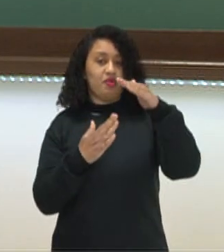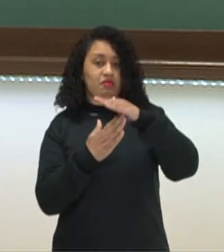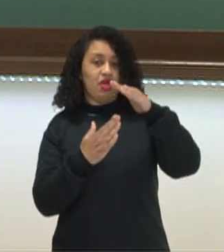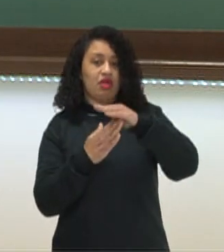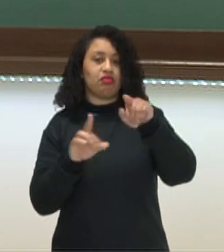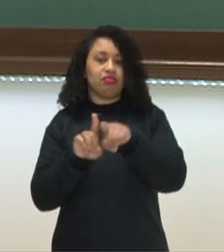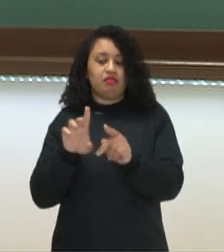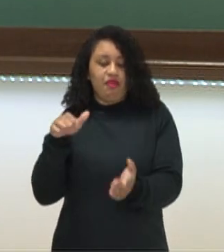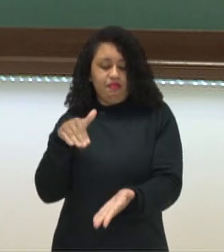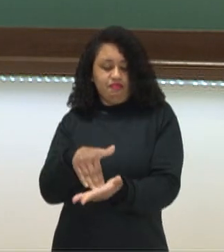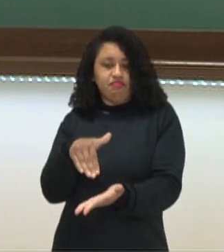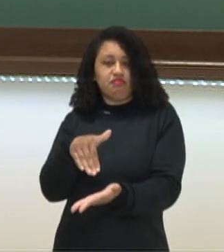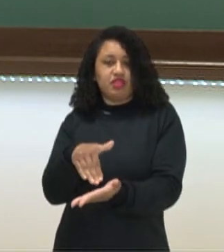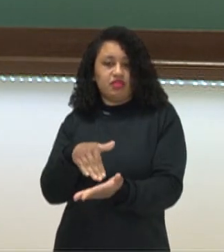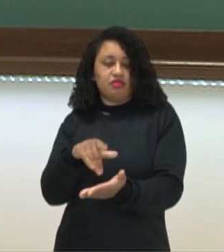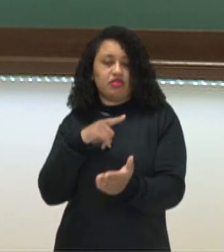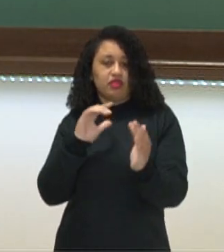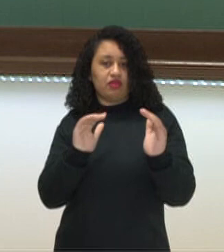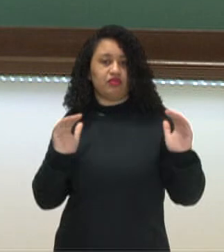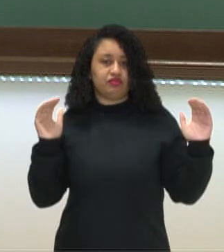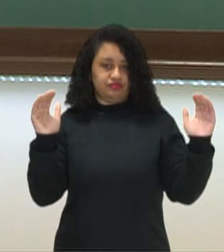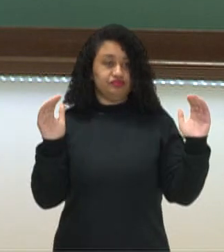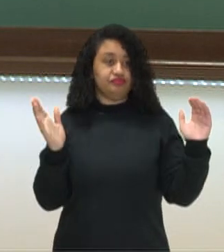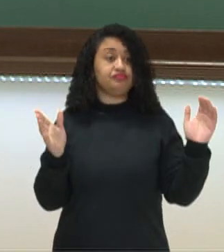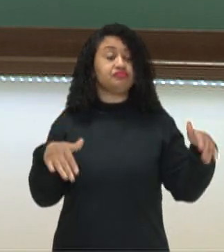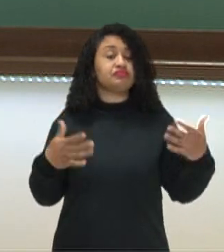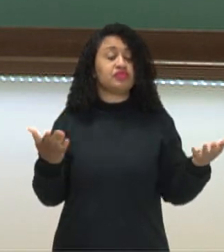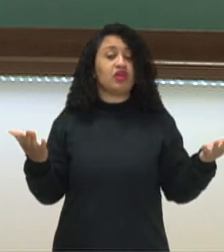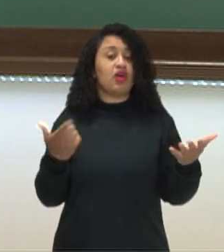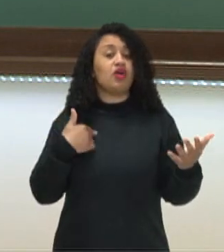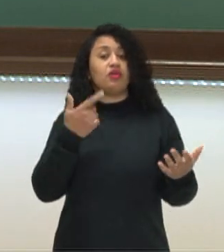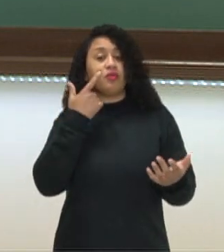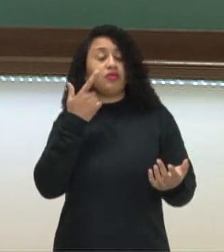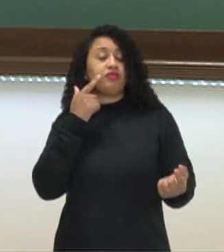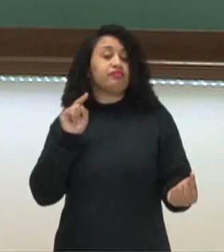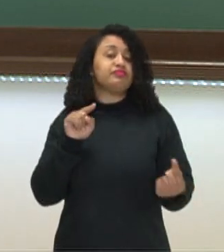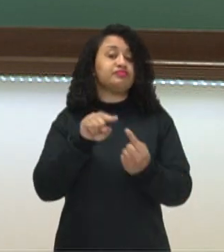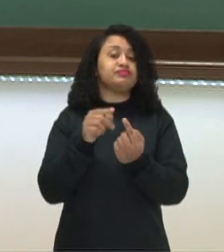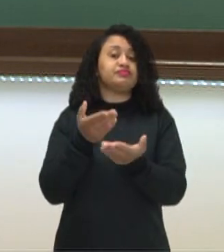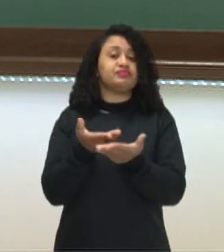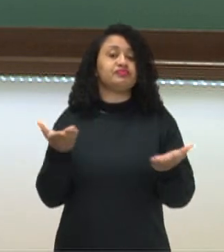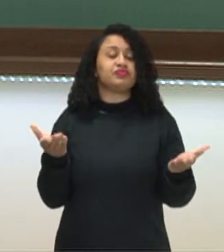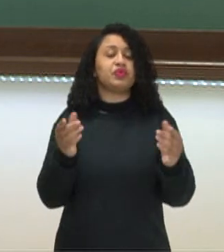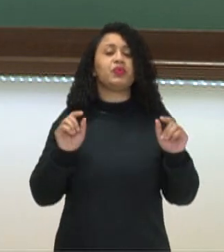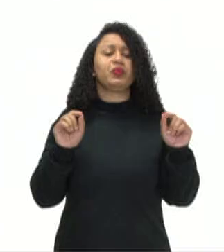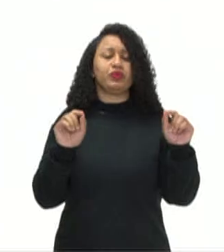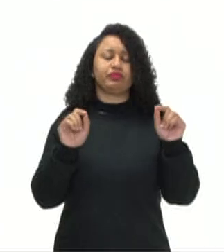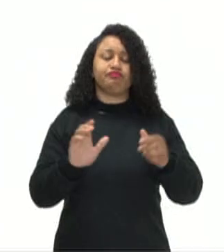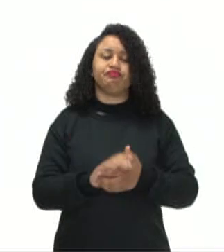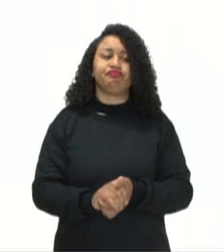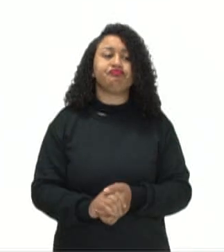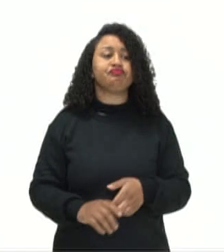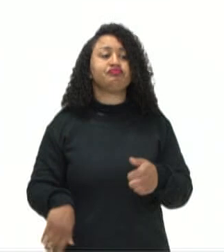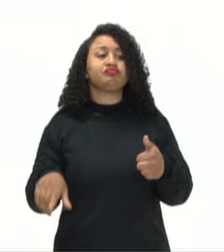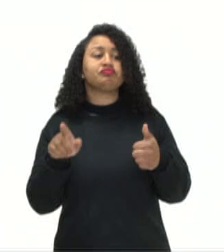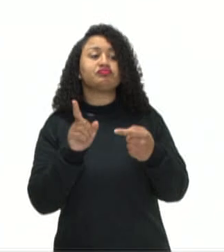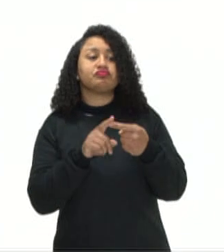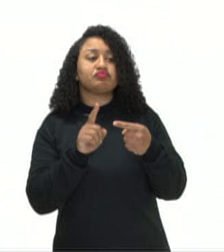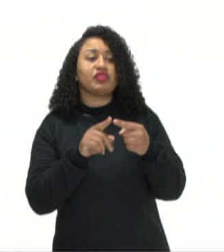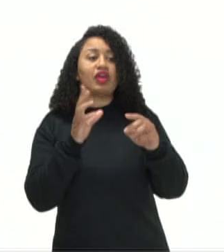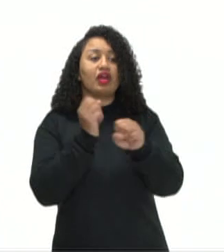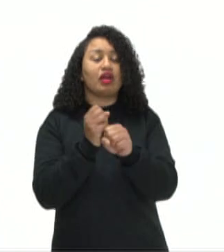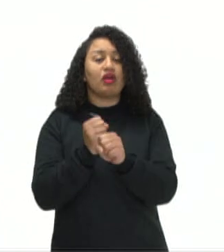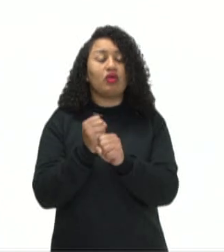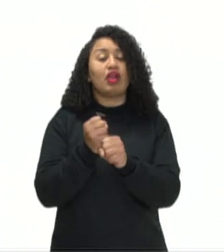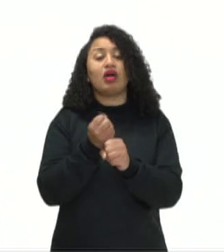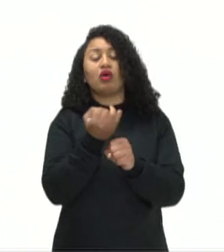de mínimo da função, ok? Então, vamos para os objetivos da nossa aula. Primeiro, calcular as raízes da